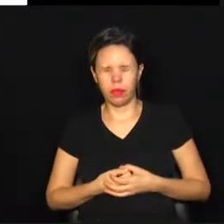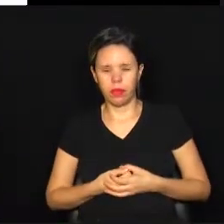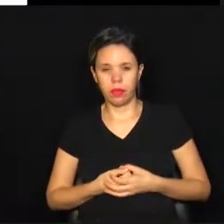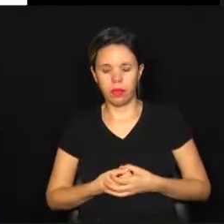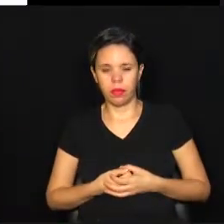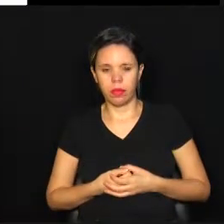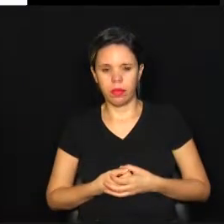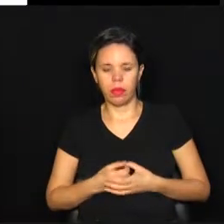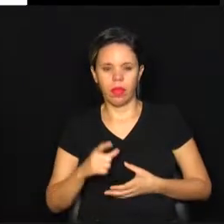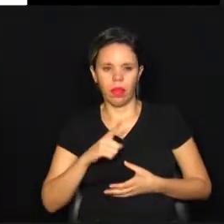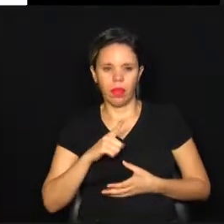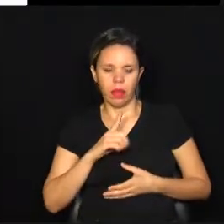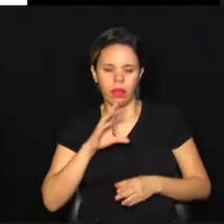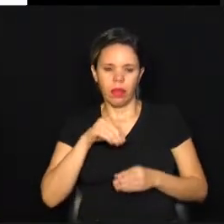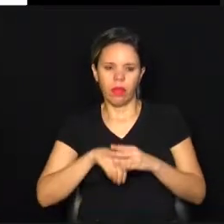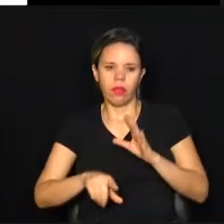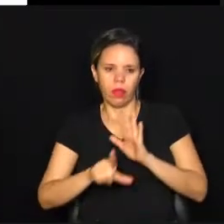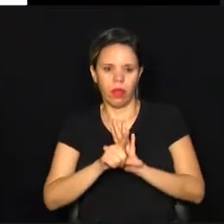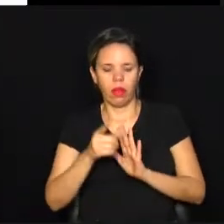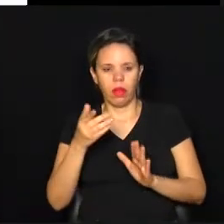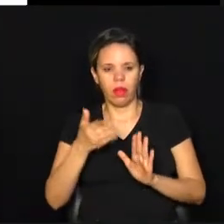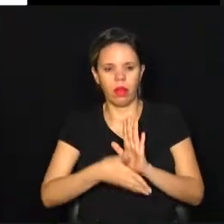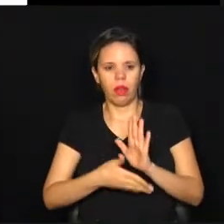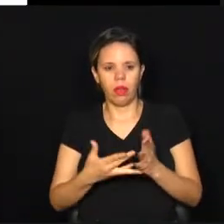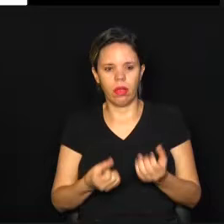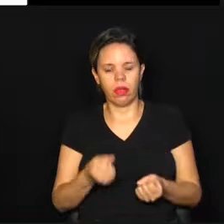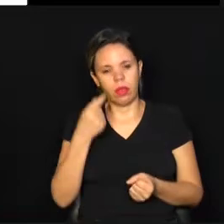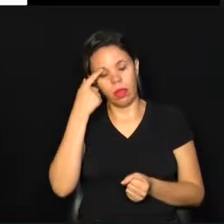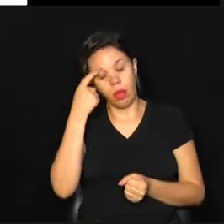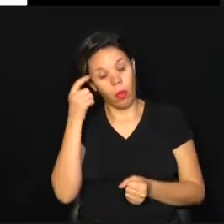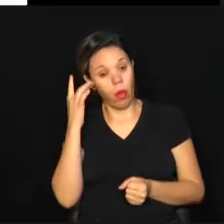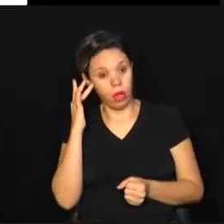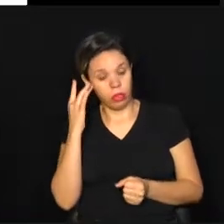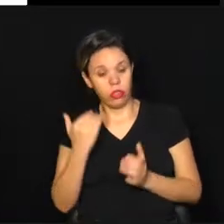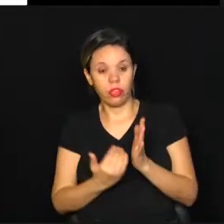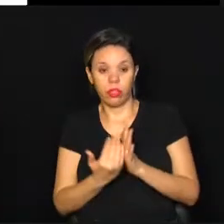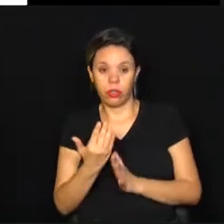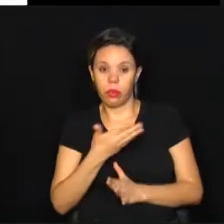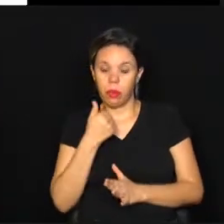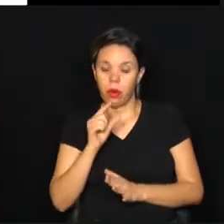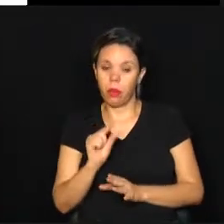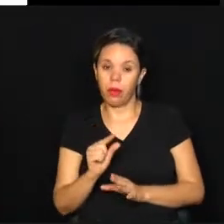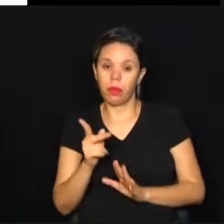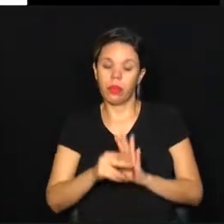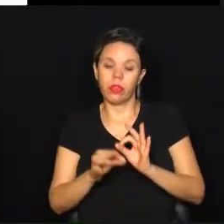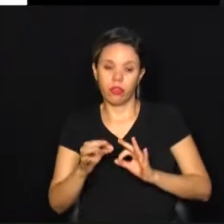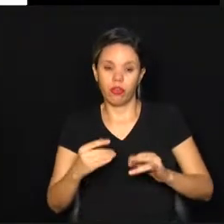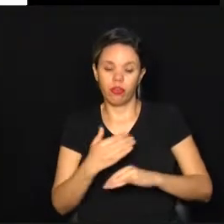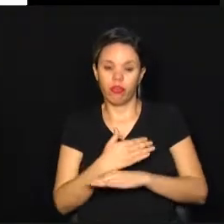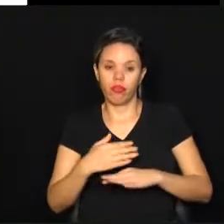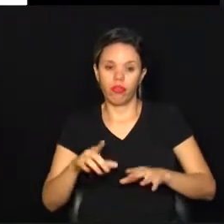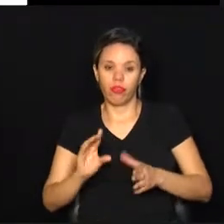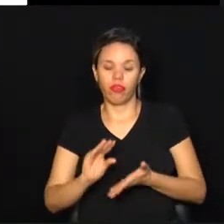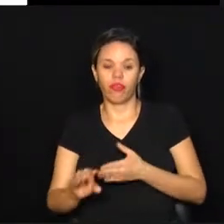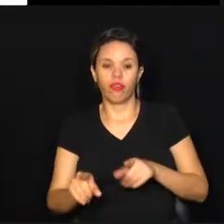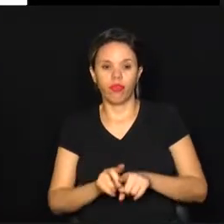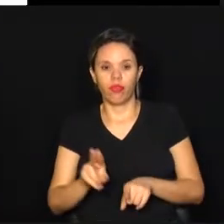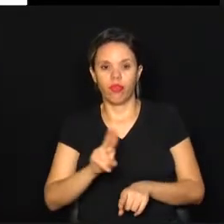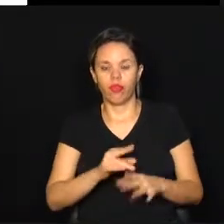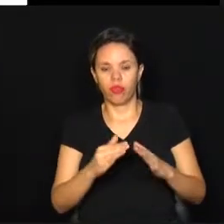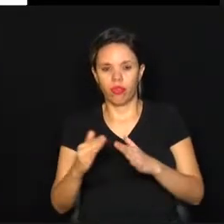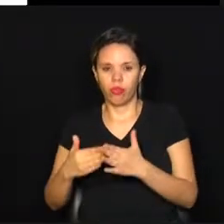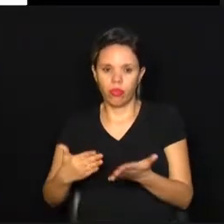com dispositivos legais, né? Acho que a gente avançou, sim, né, nesse plano diretor e na lei de uso e ocupação que foi